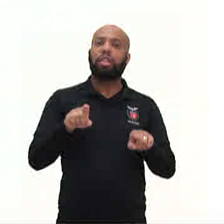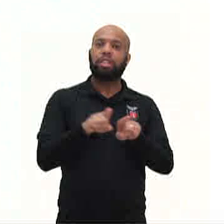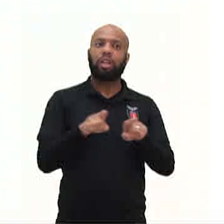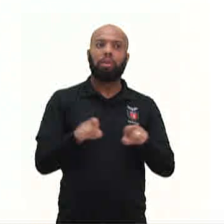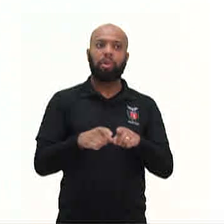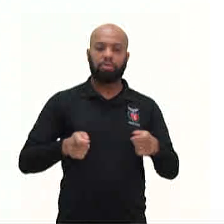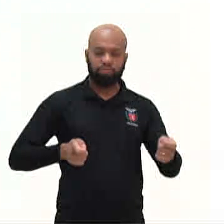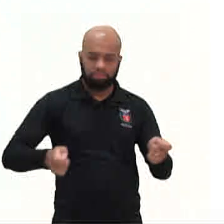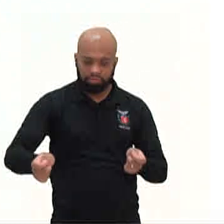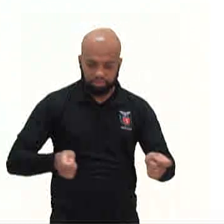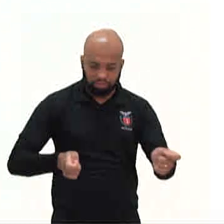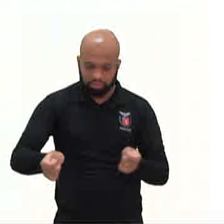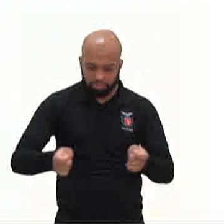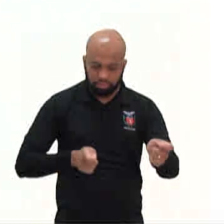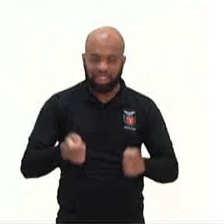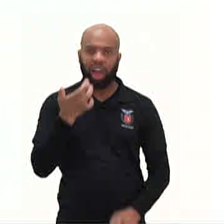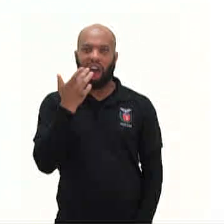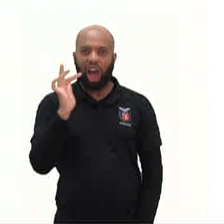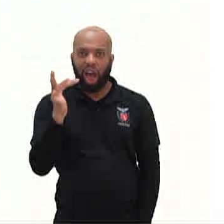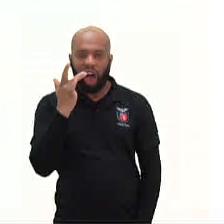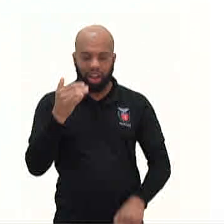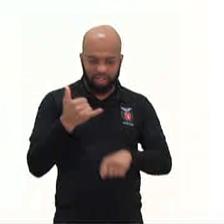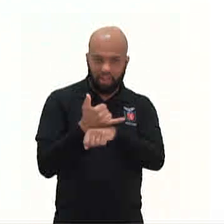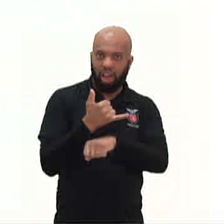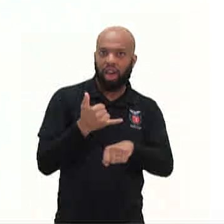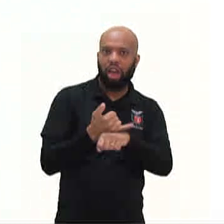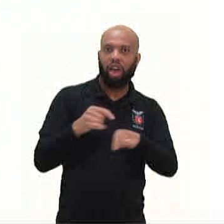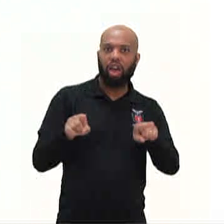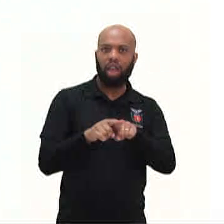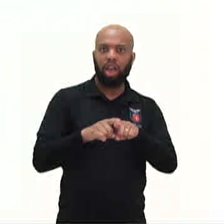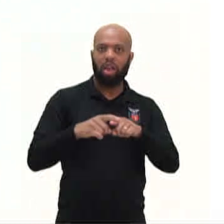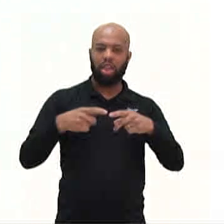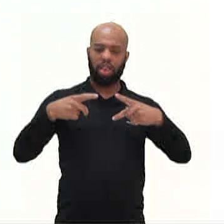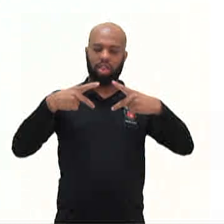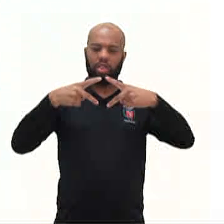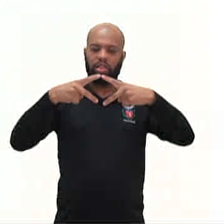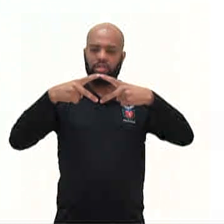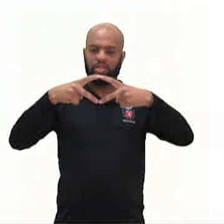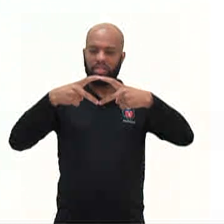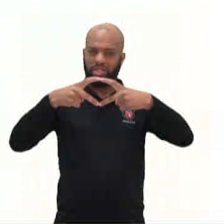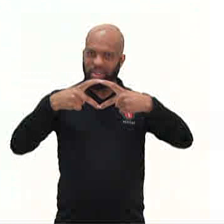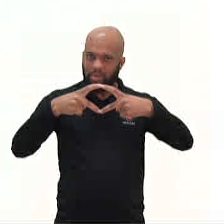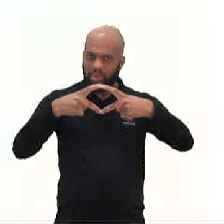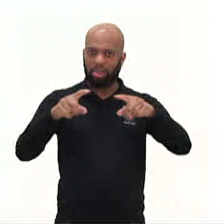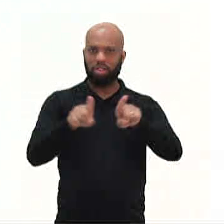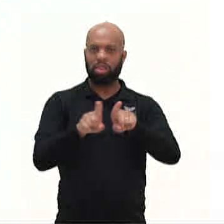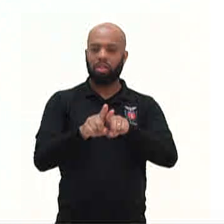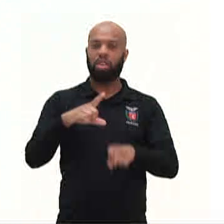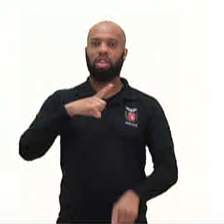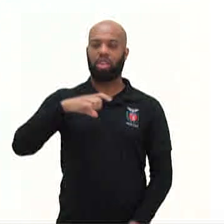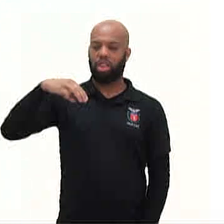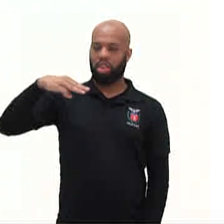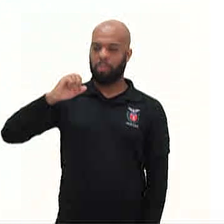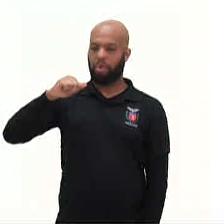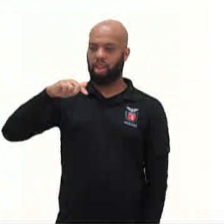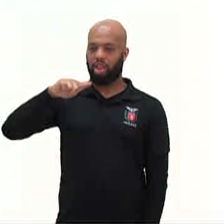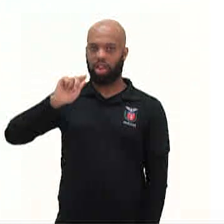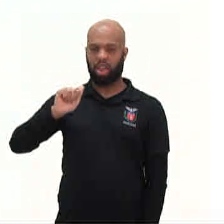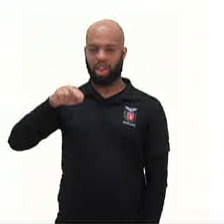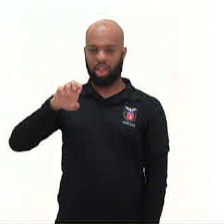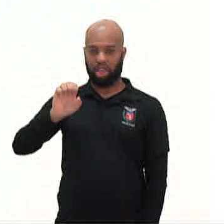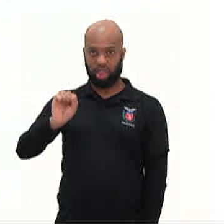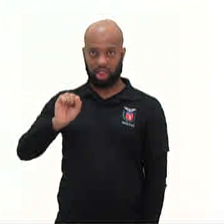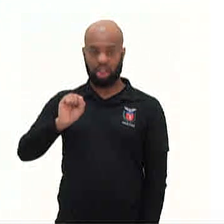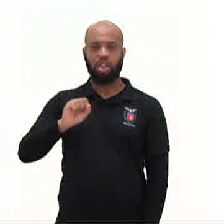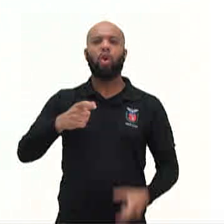minérios como ferro, ouro, diamante, cristal de rocha, níquel e manganês. O ouro é encontrado com mais facilidade na região do